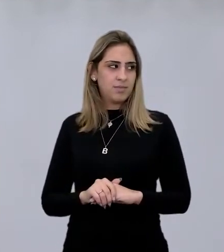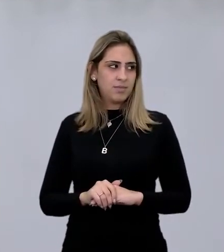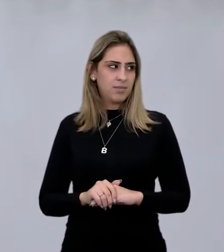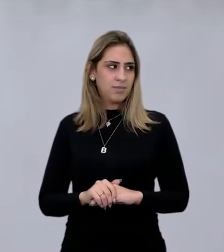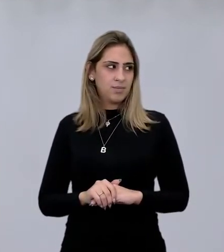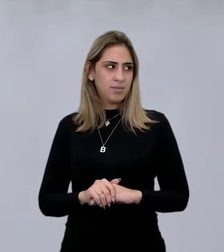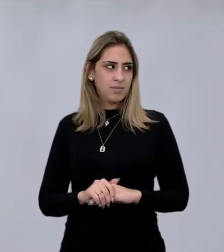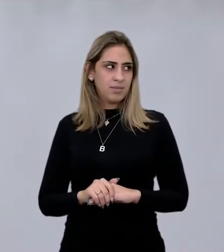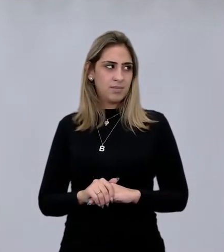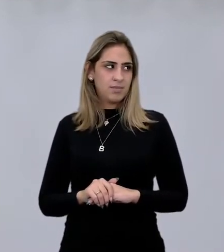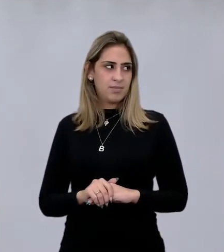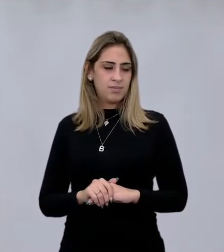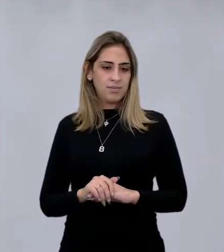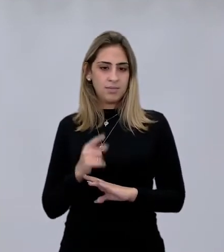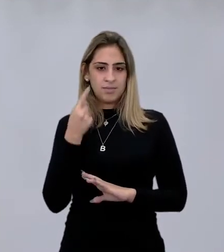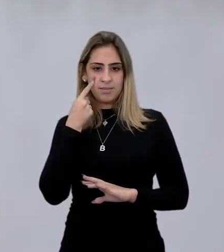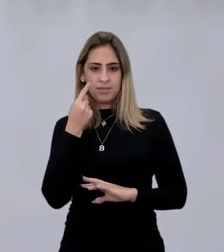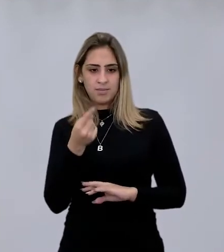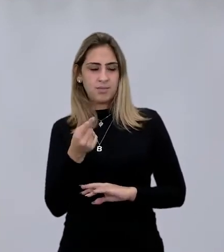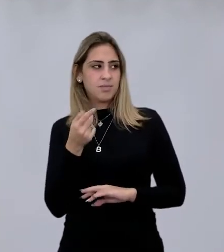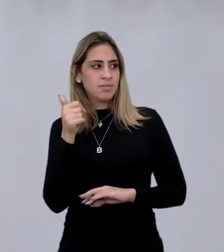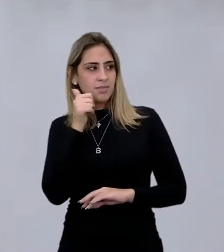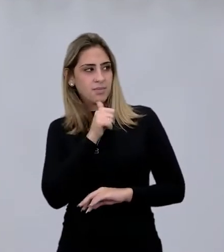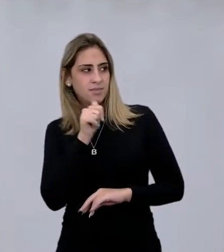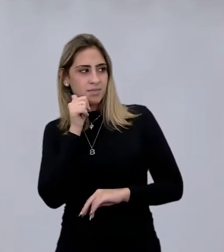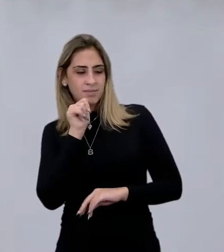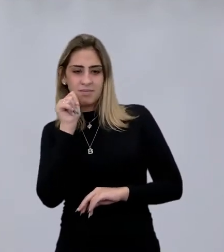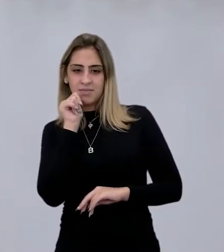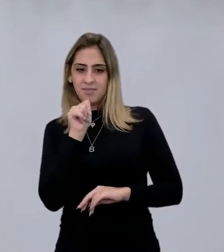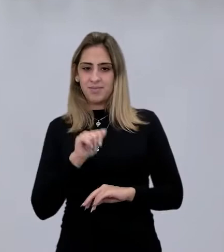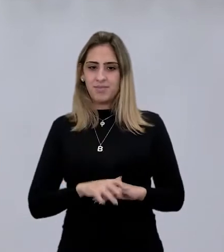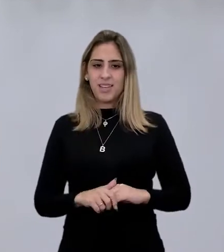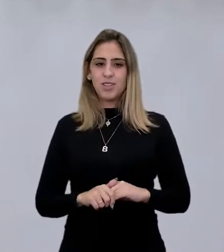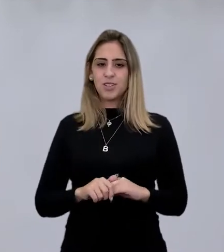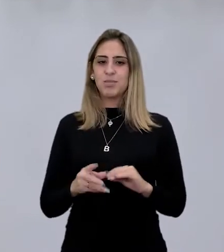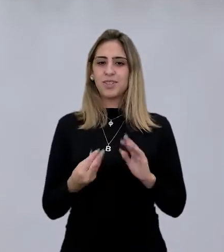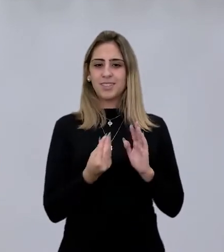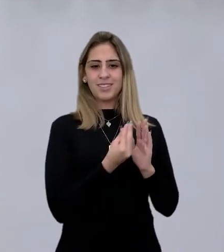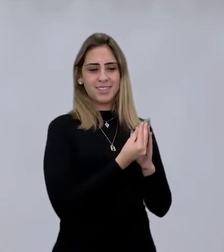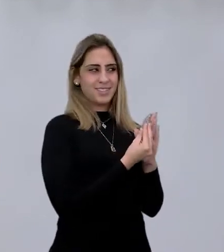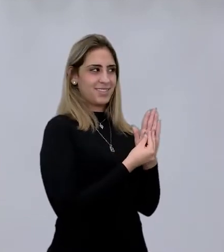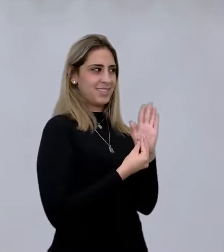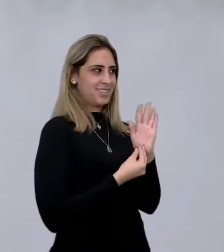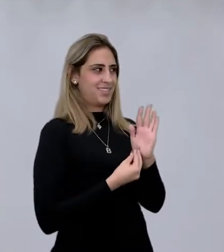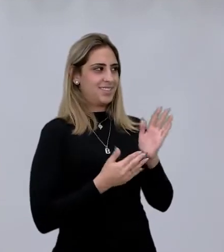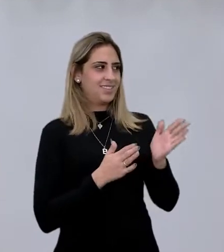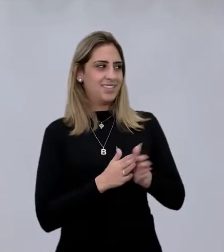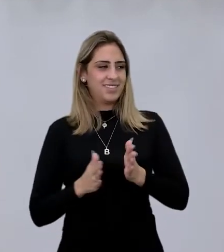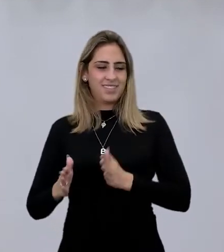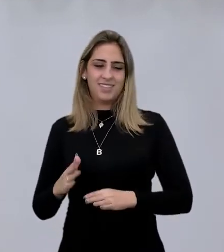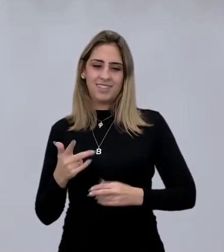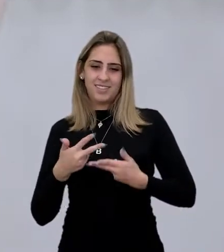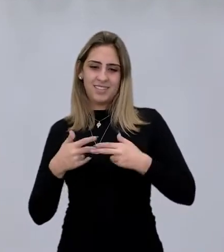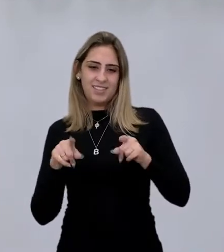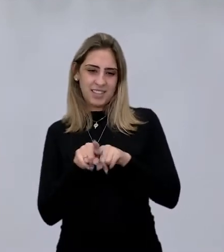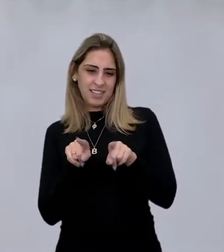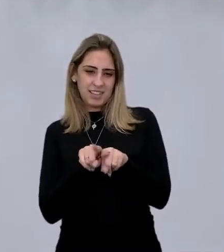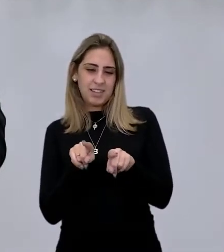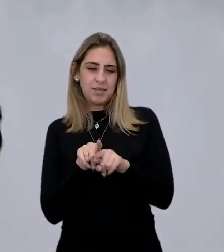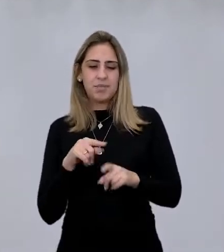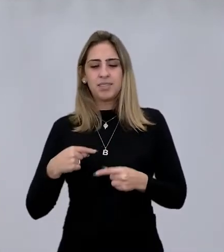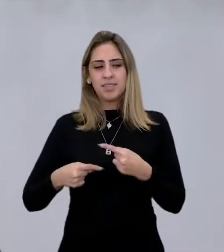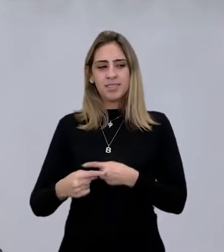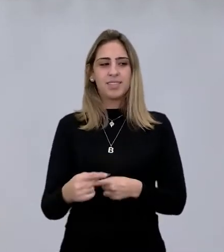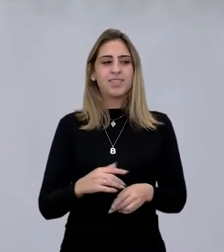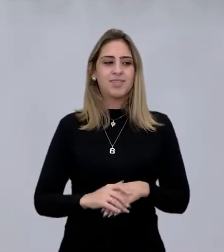mulher. Então, sei lá, olha, meninas, a partir de amanhã, ninguém pode mais menstruar na última semana do mês, porque é a semana que a gente